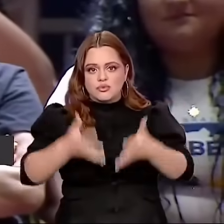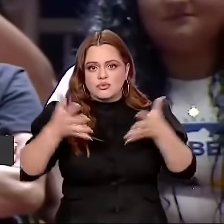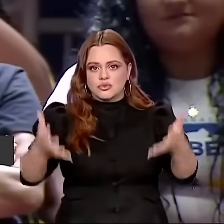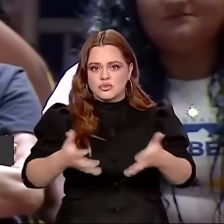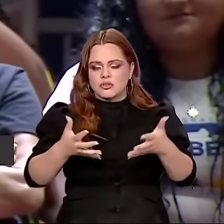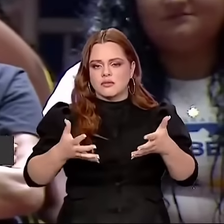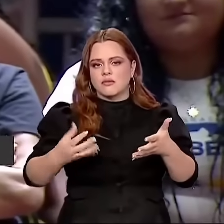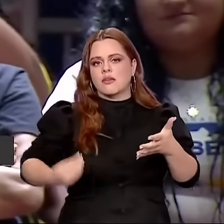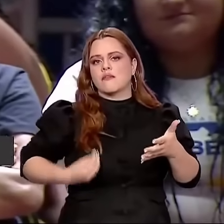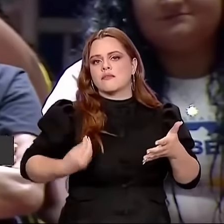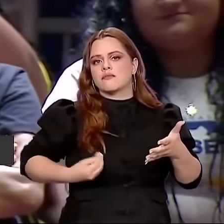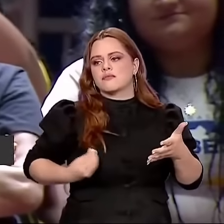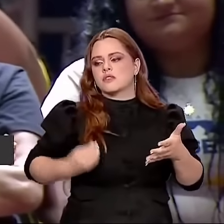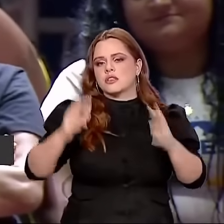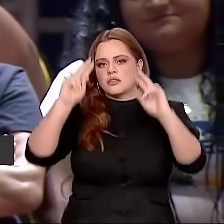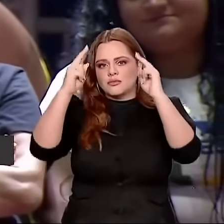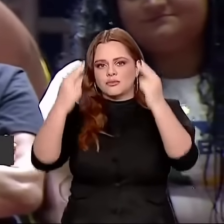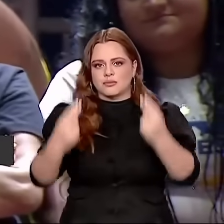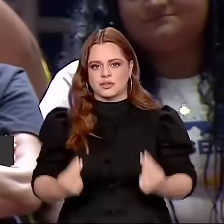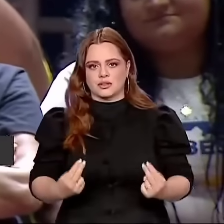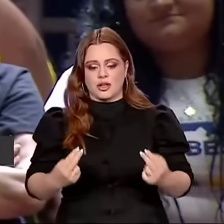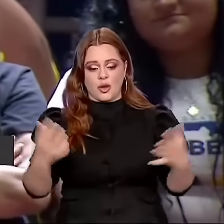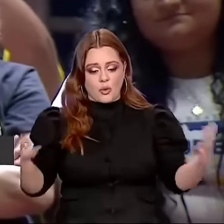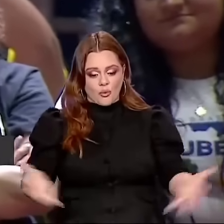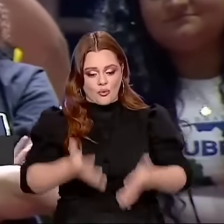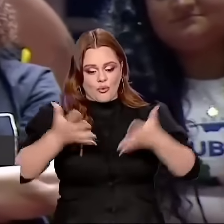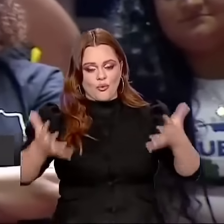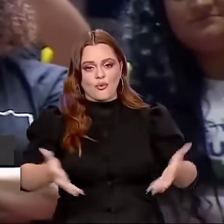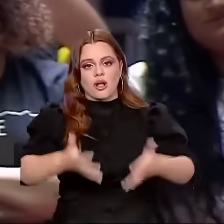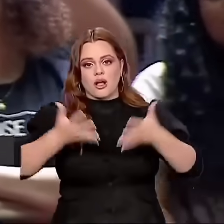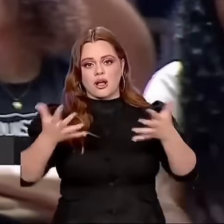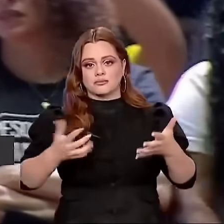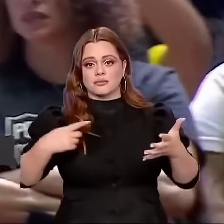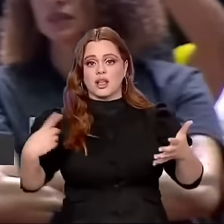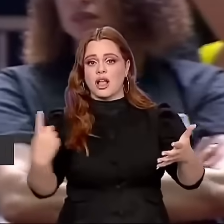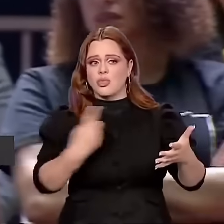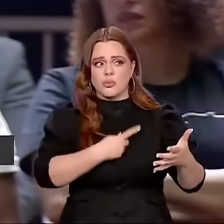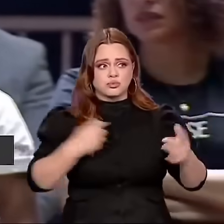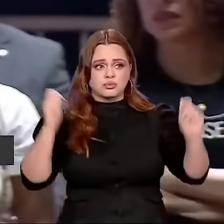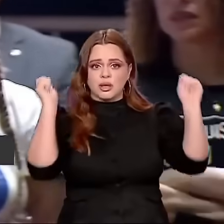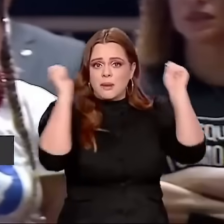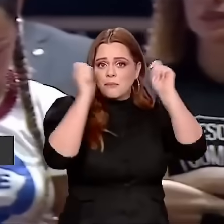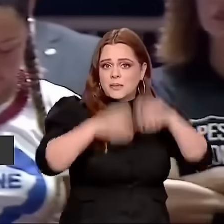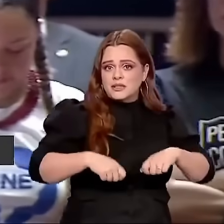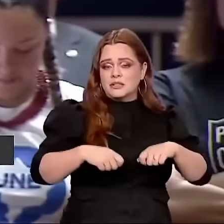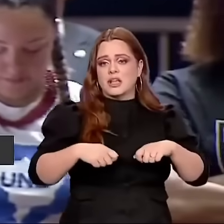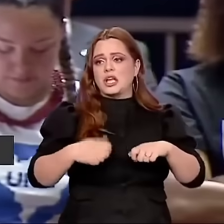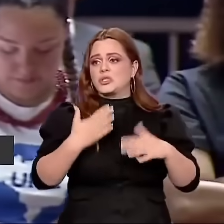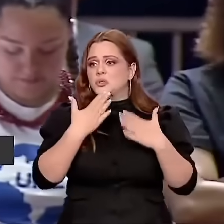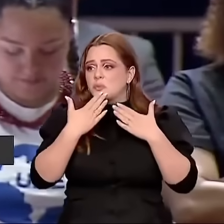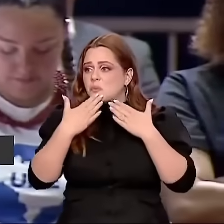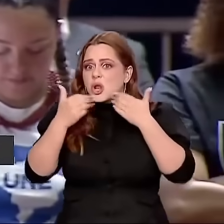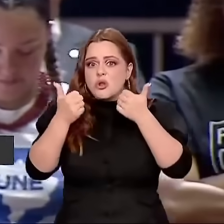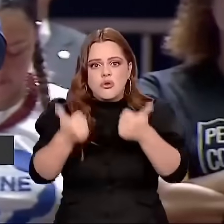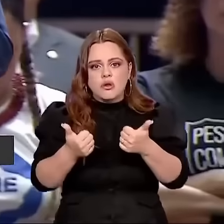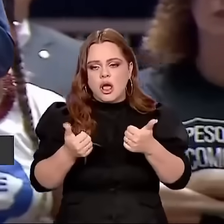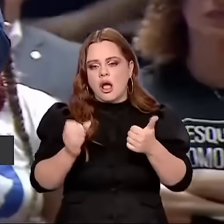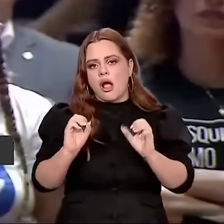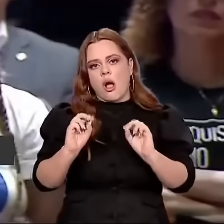vida humana e o que motiva a nossa capacidade de ser melhor ou